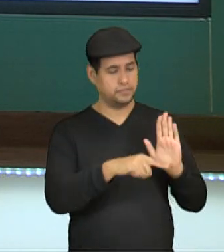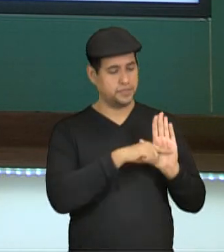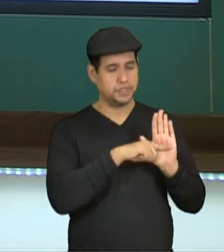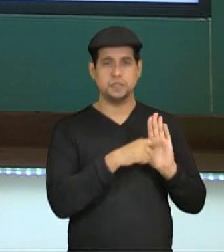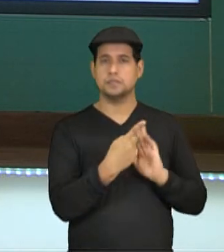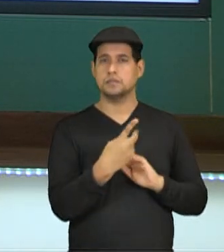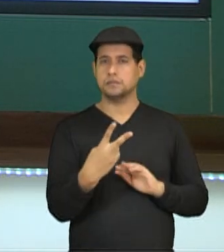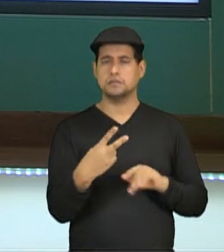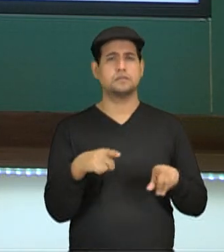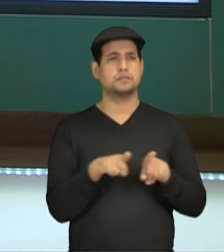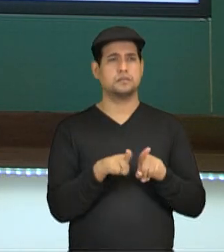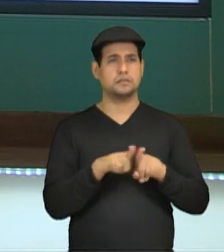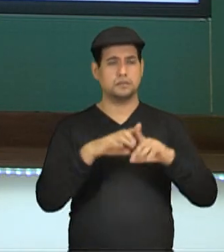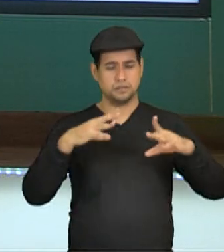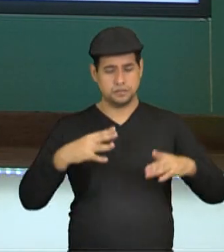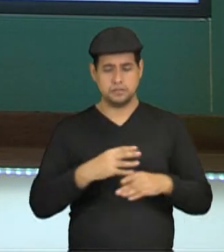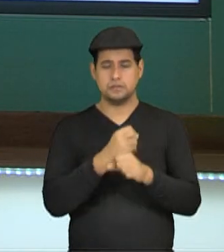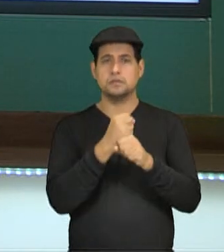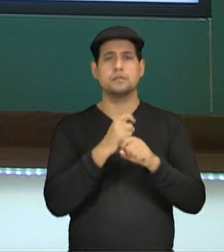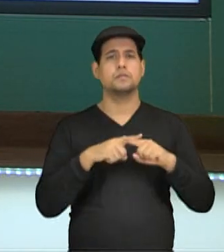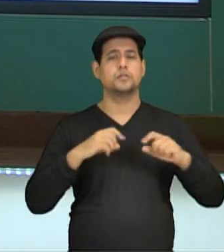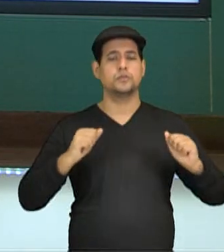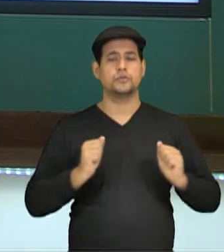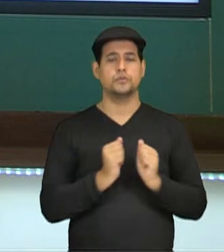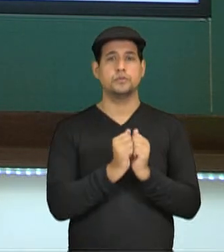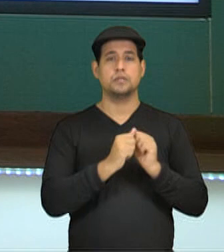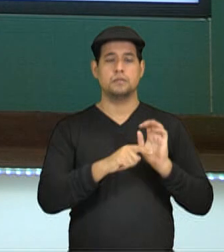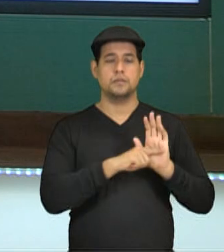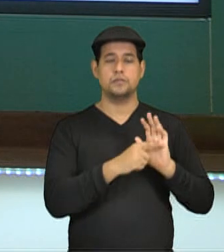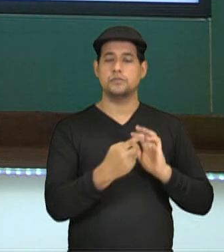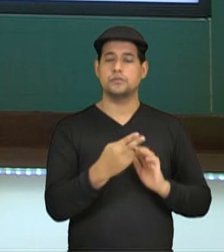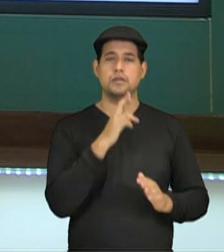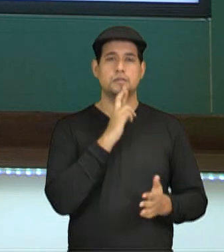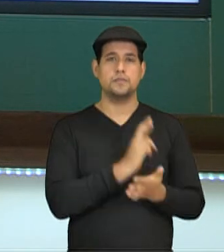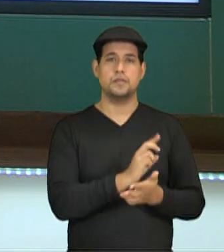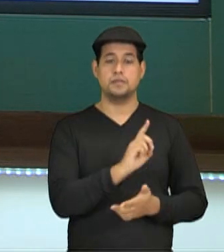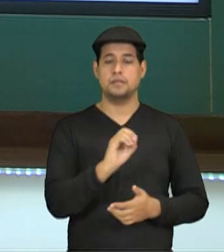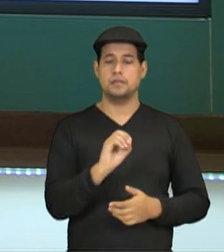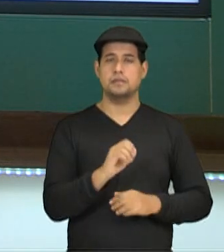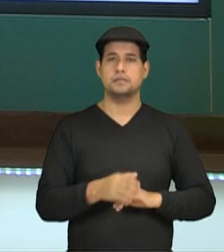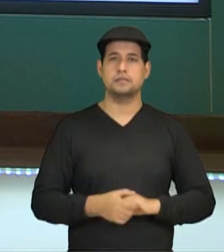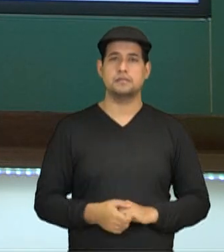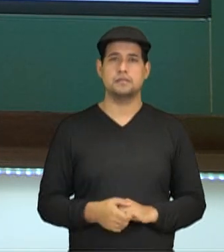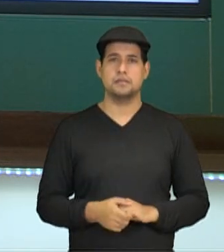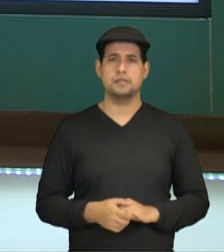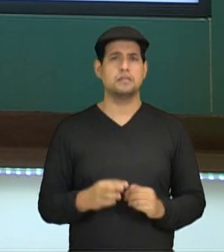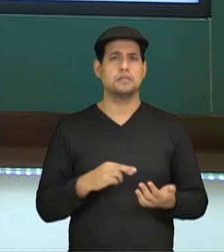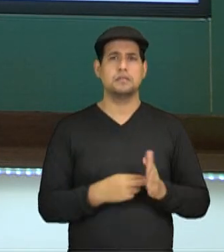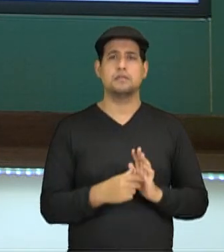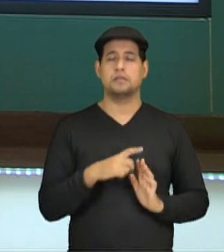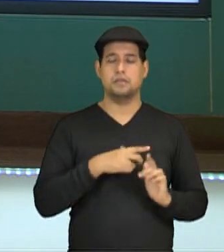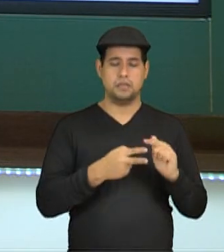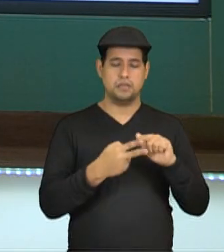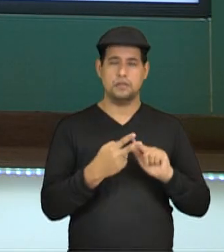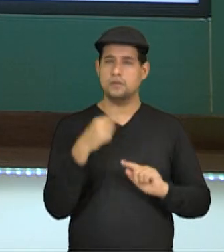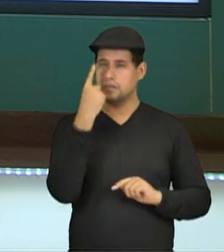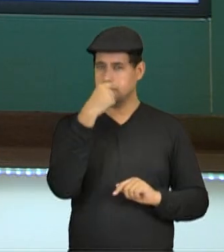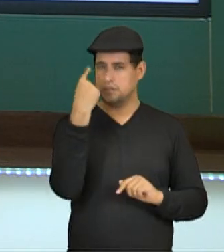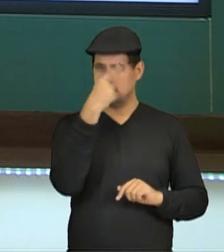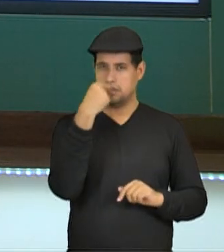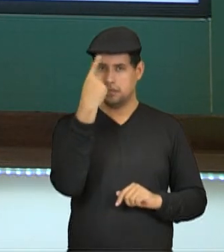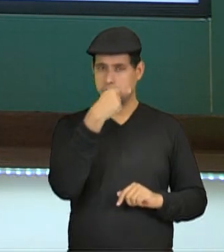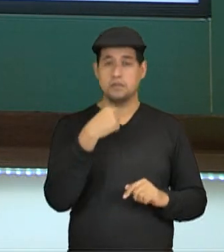o 12 também passa somando, mas daí juntando com menos 2 dá 10. Então, ou seja, eu tenho os dois horários que a temperatura